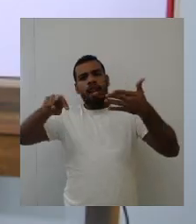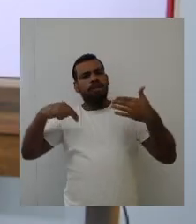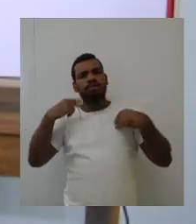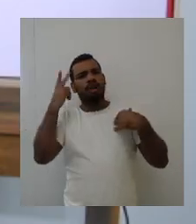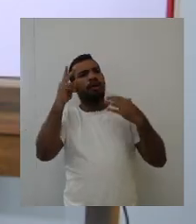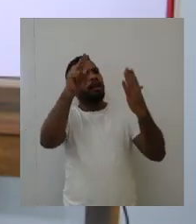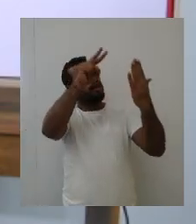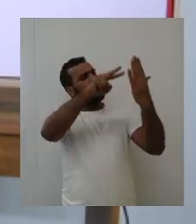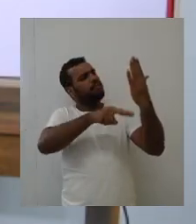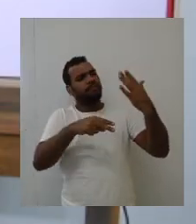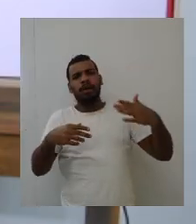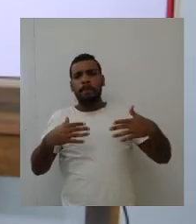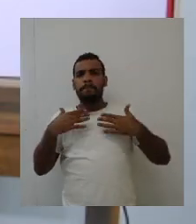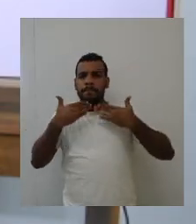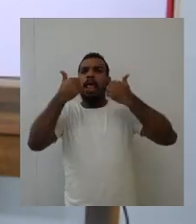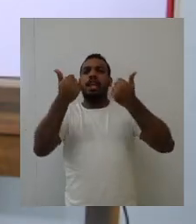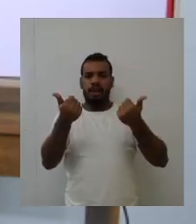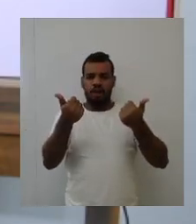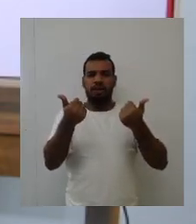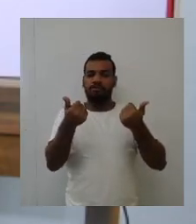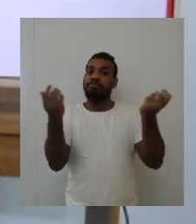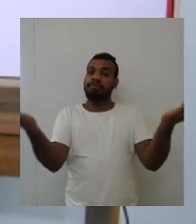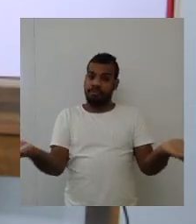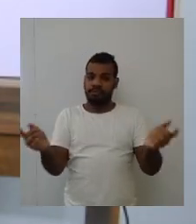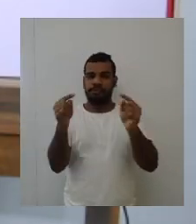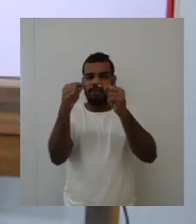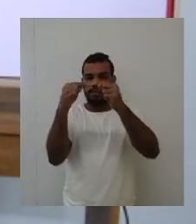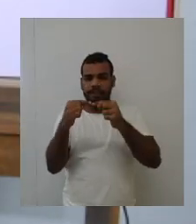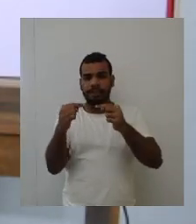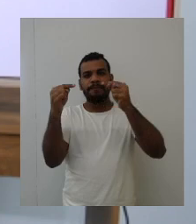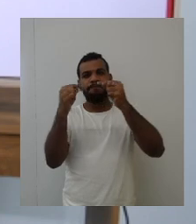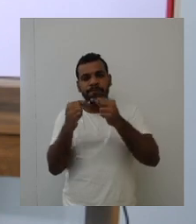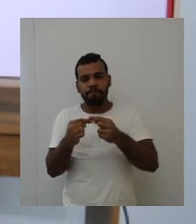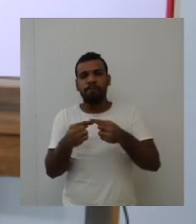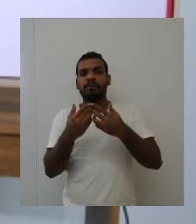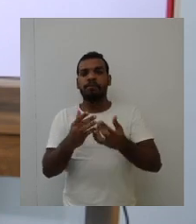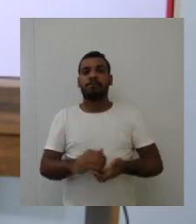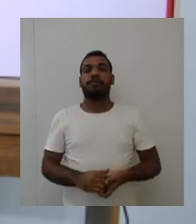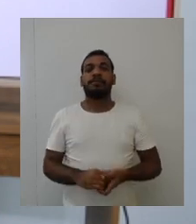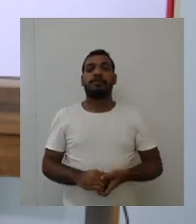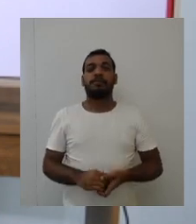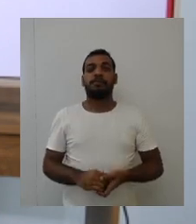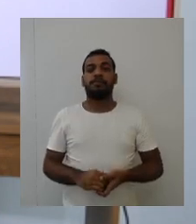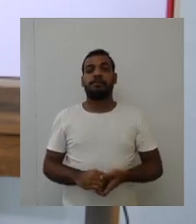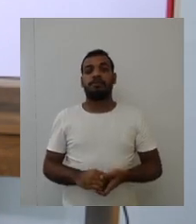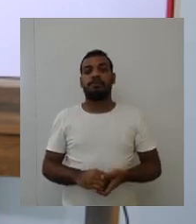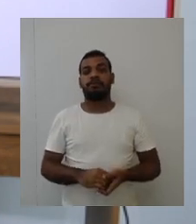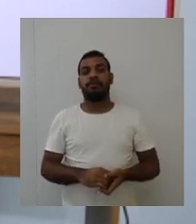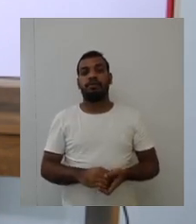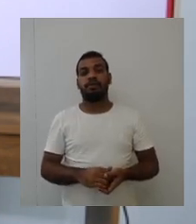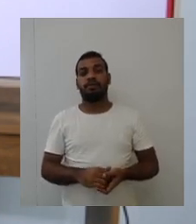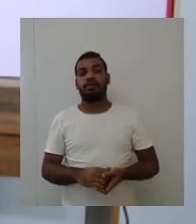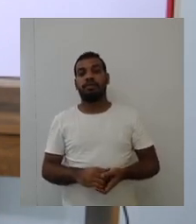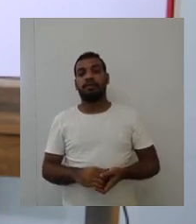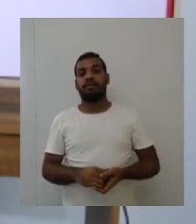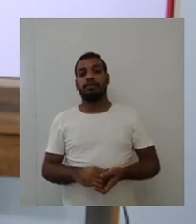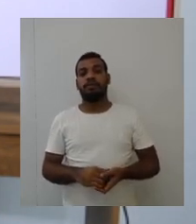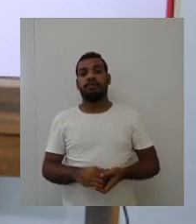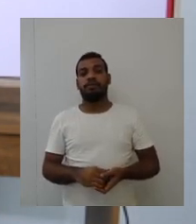tranquilidade? É isso que a coesão possibilita, né? Essa leitura mais fluida, enfim. E aí, falando de